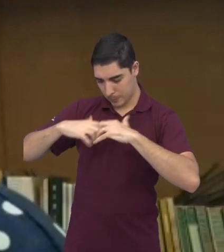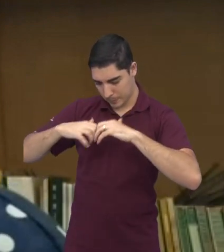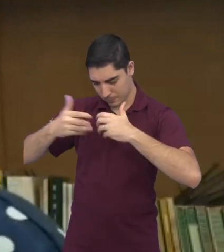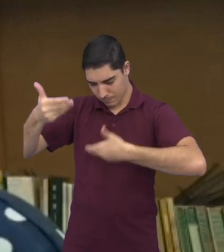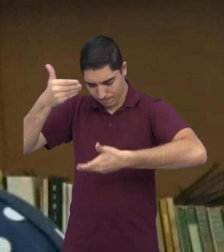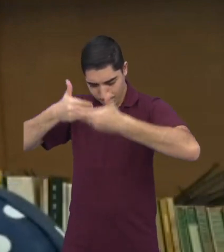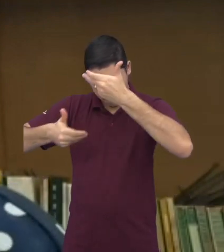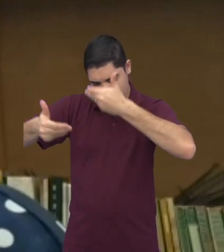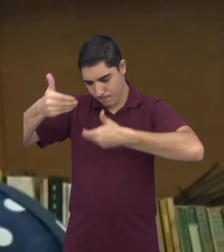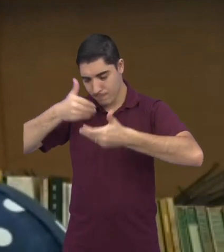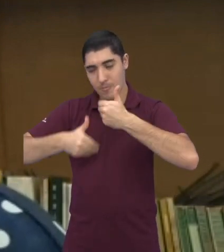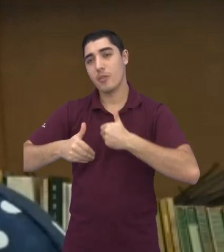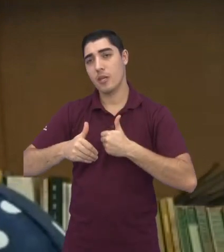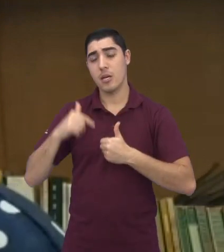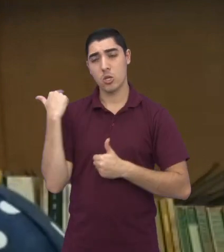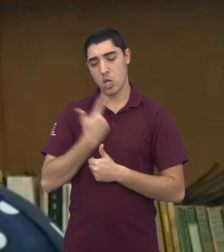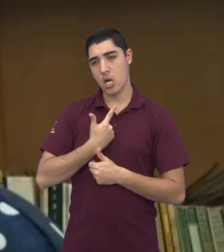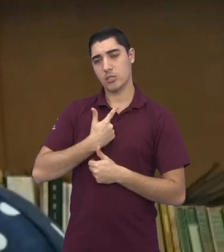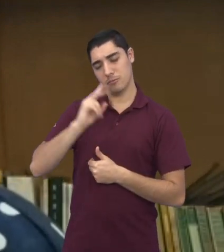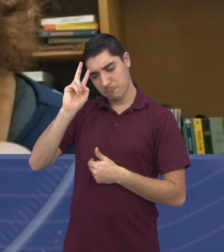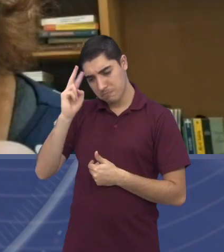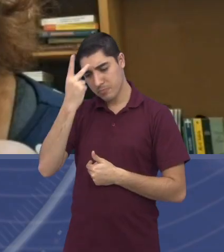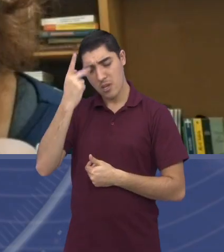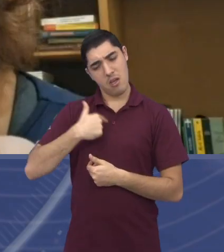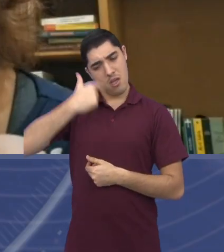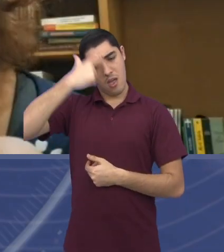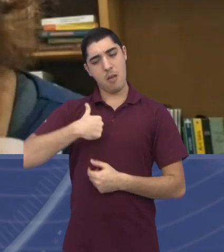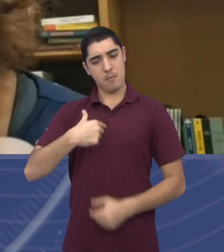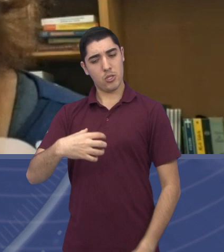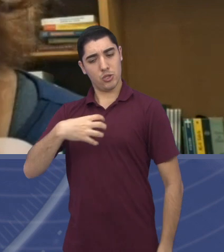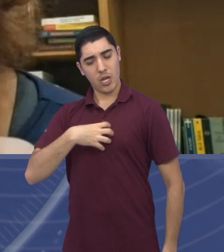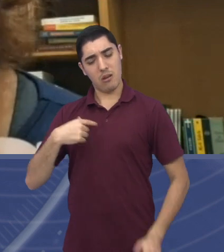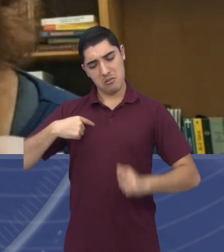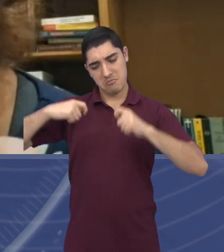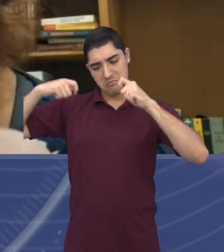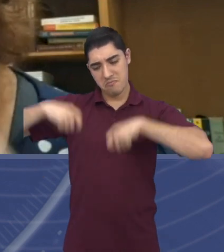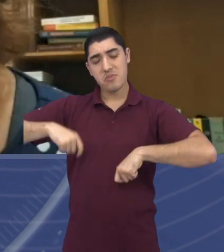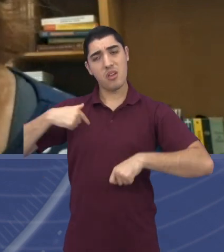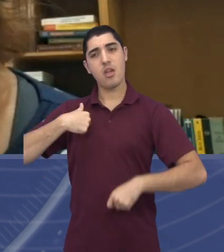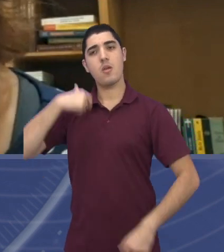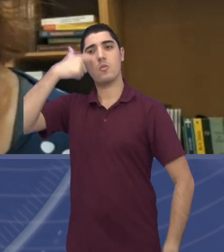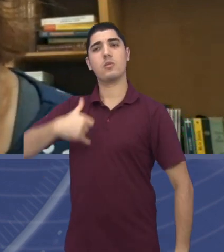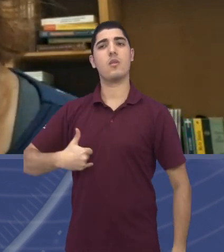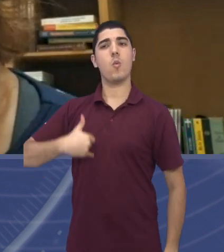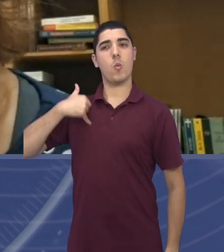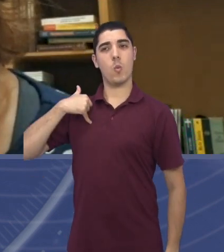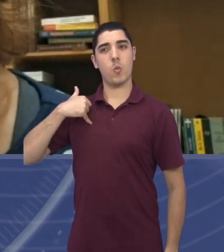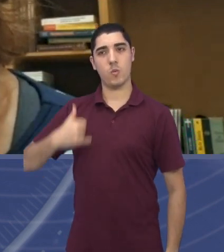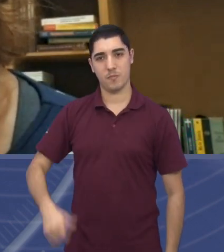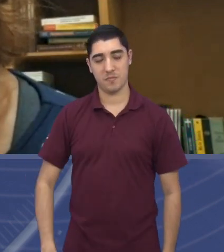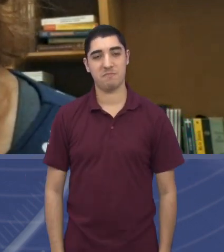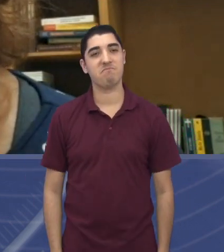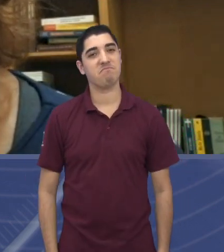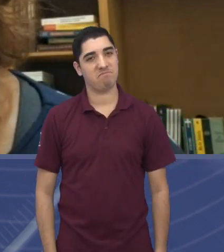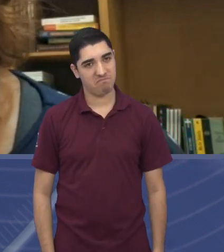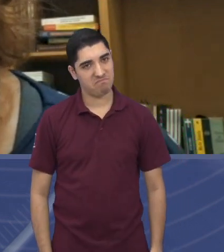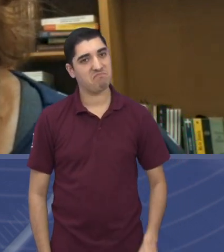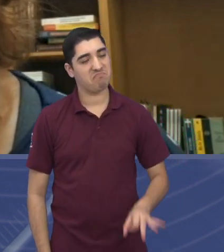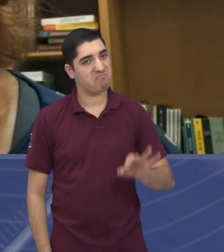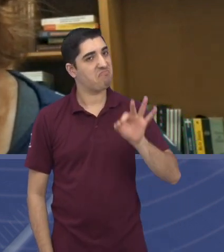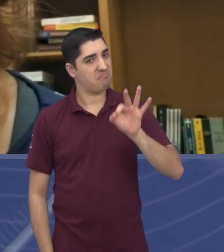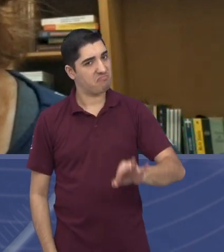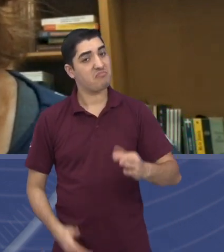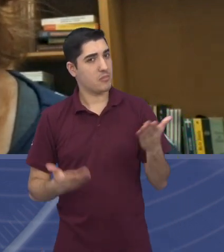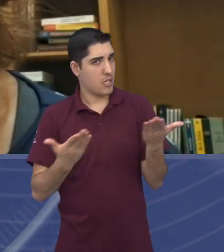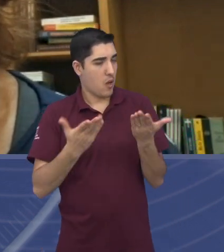vivemos para o outro, que sermos quem somos já é um grande motivo de orgulho. Sem dúvida. Para a gente